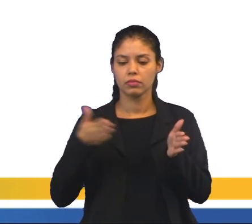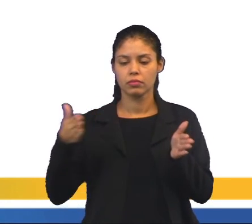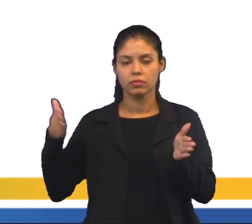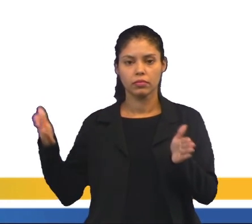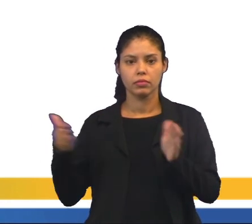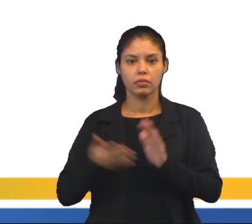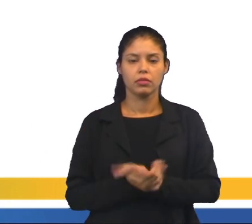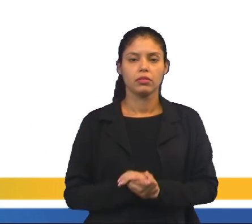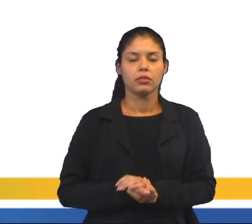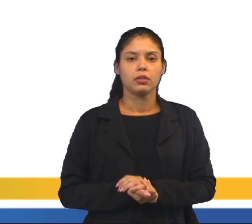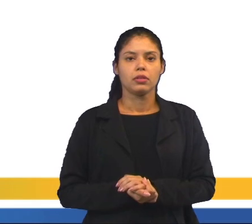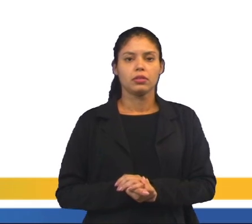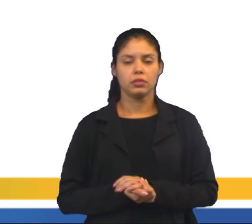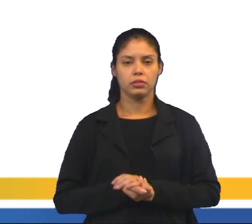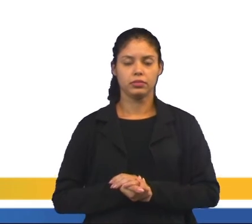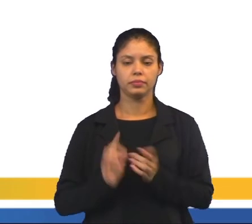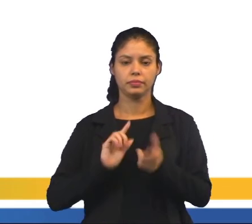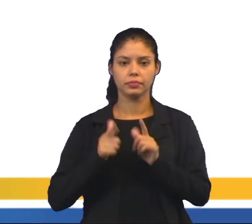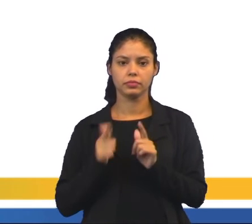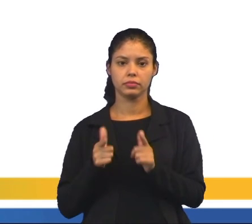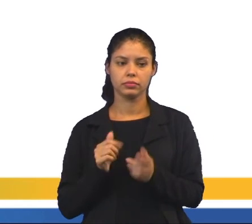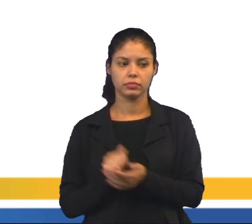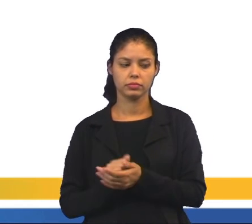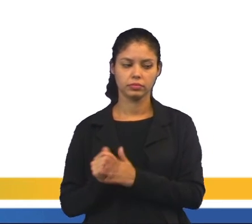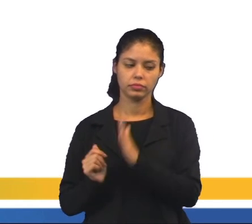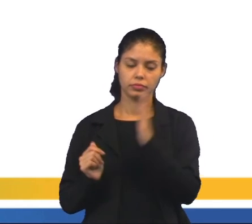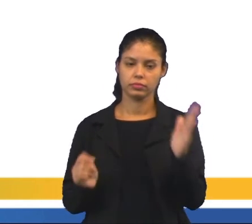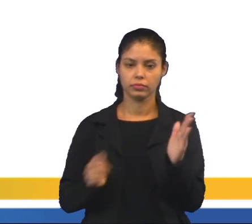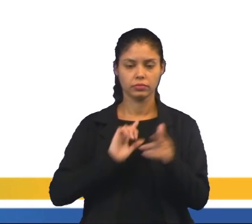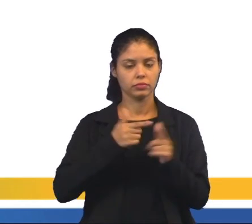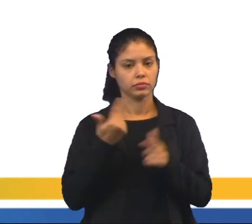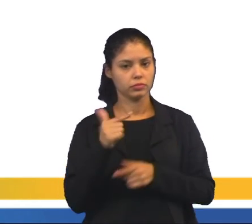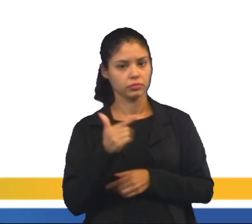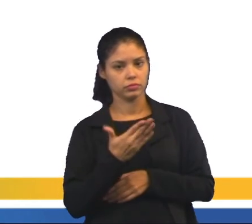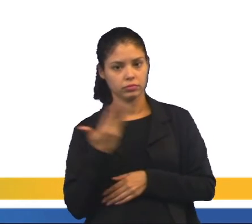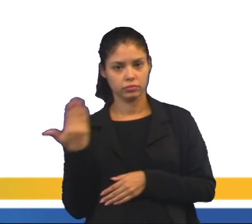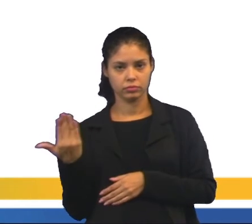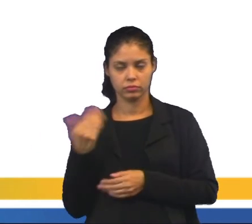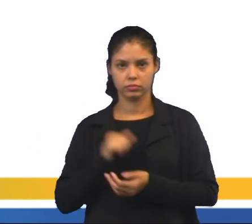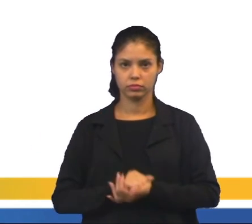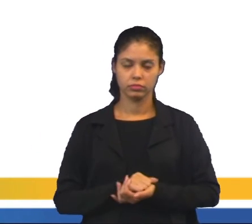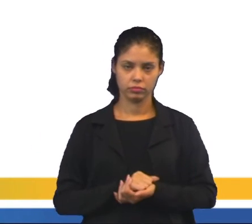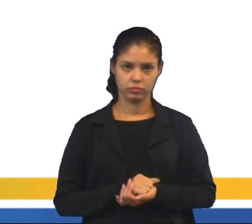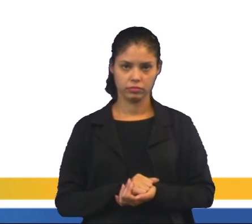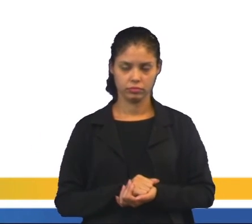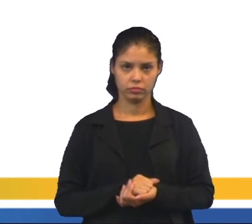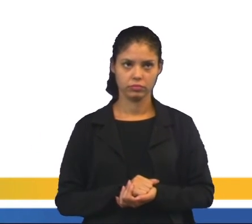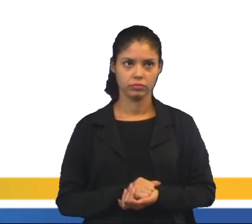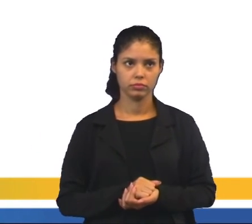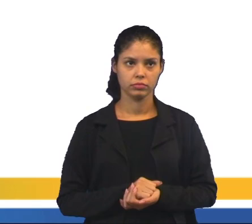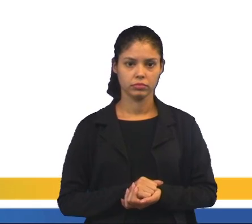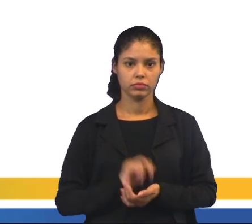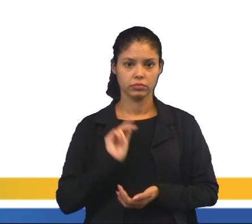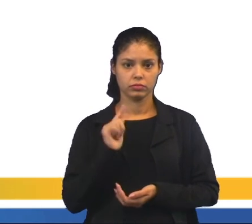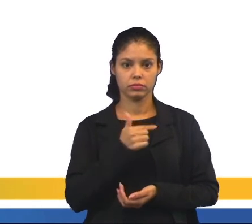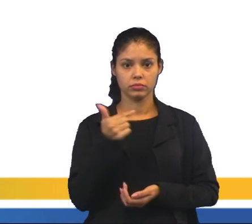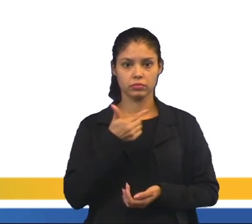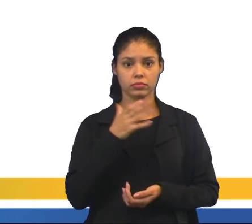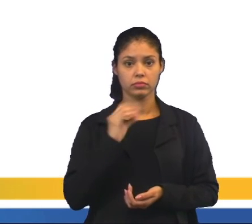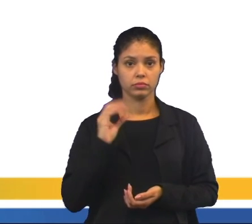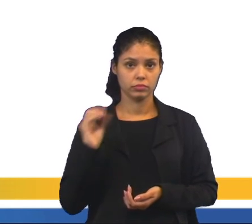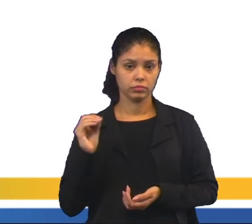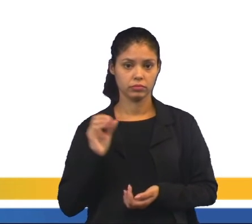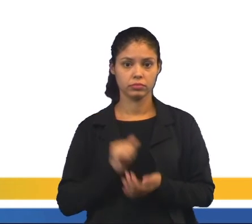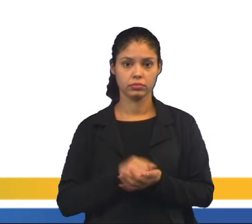ordem tudo que tem letra antes da igualdade. Os números que não têm letra após a igualdade. Então, 10 ao quadrado,